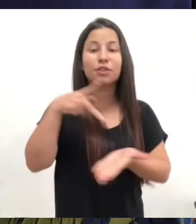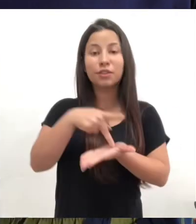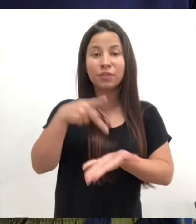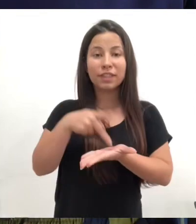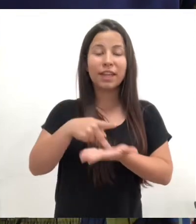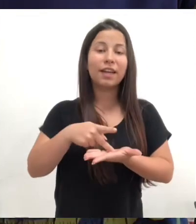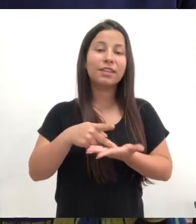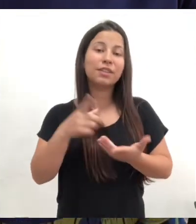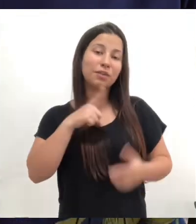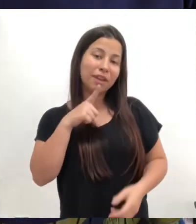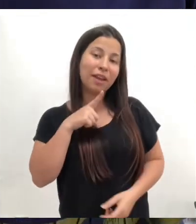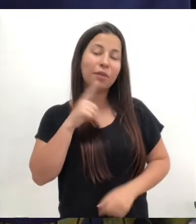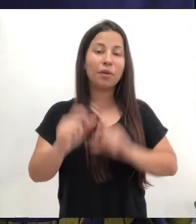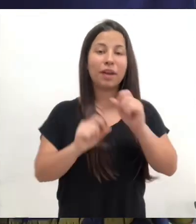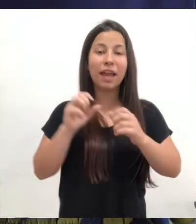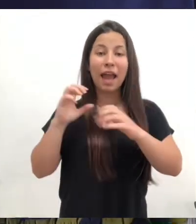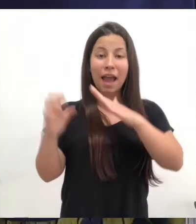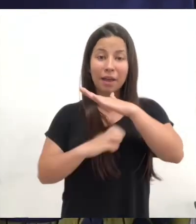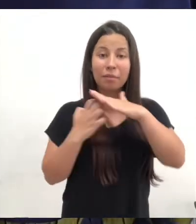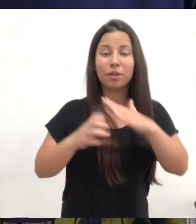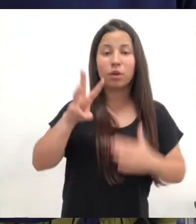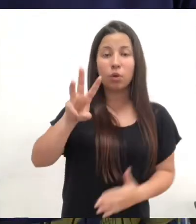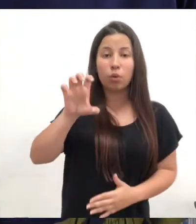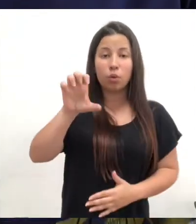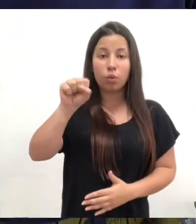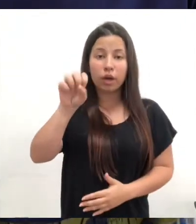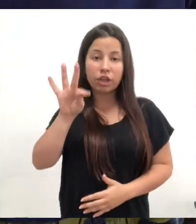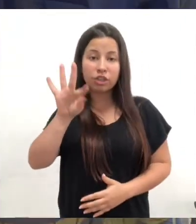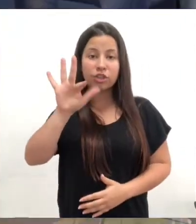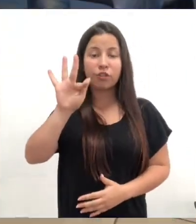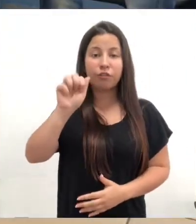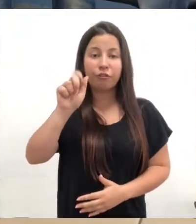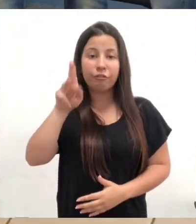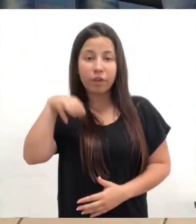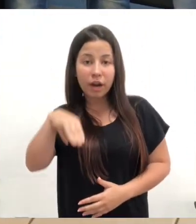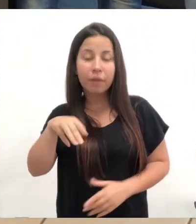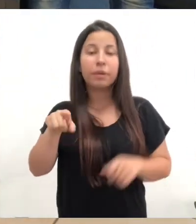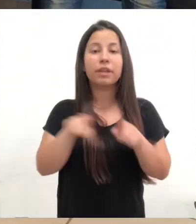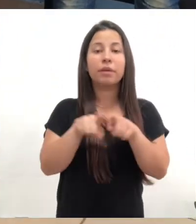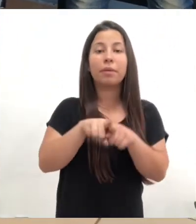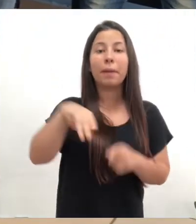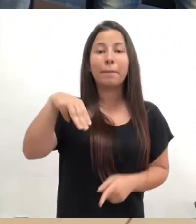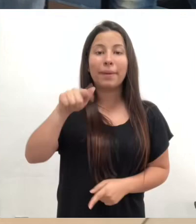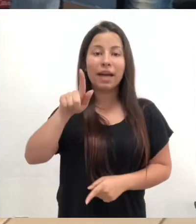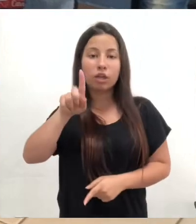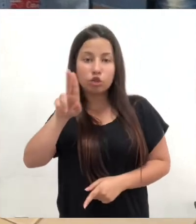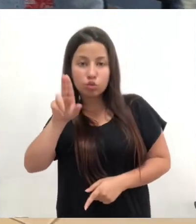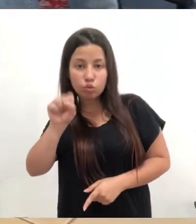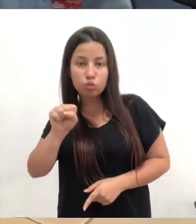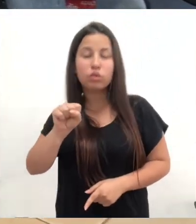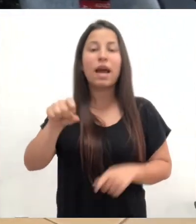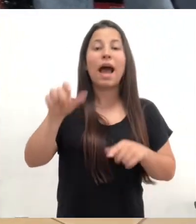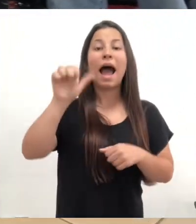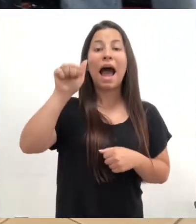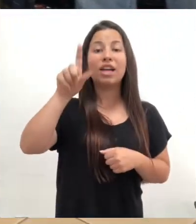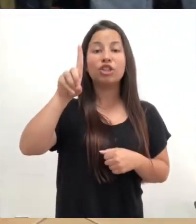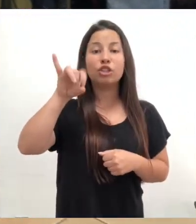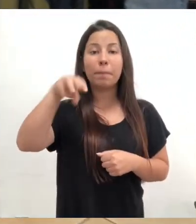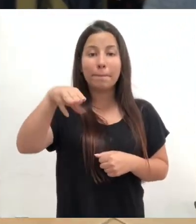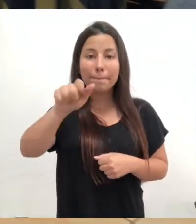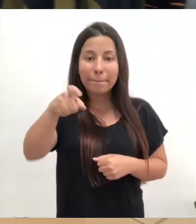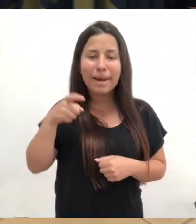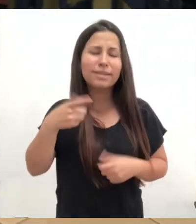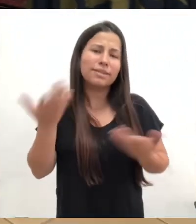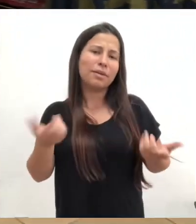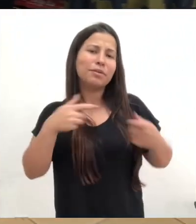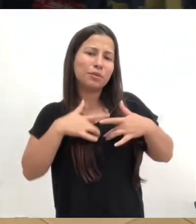gratidão mesmo que eu tenho à empresa West Farm, a Magnus e a Admax, que estão nos doando,